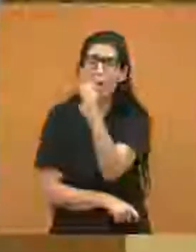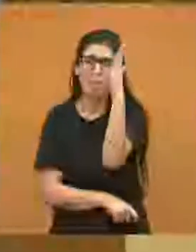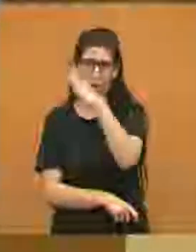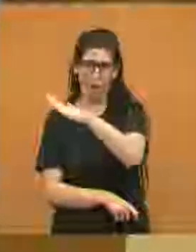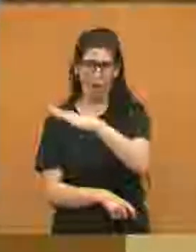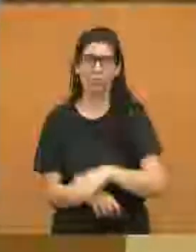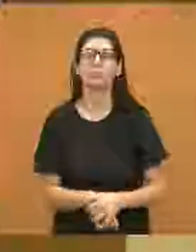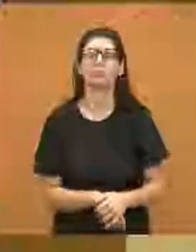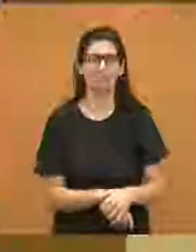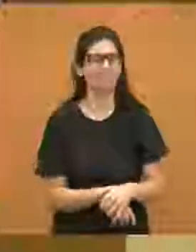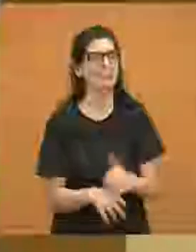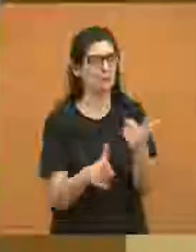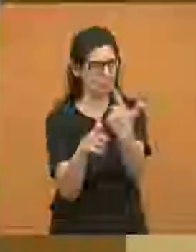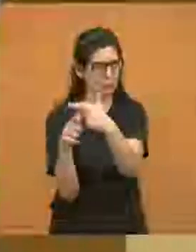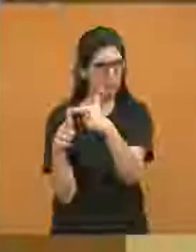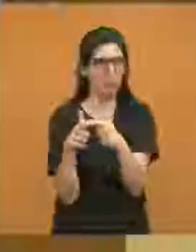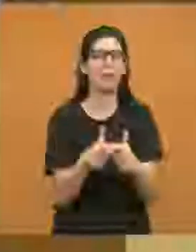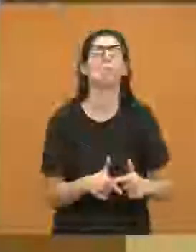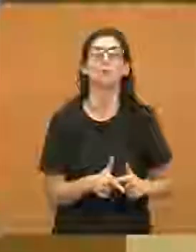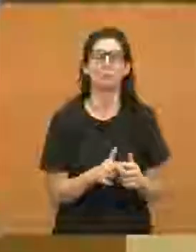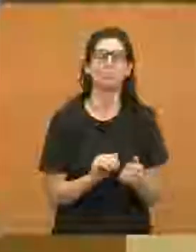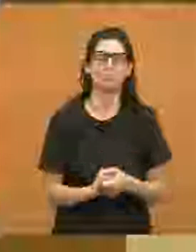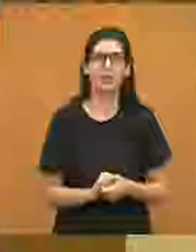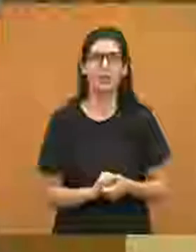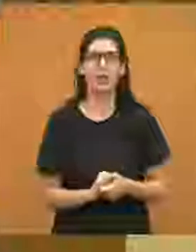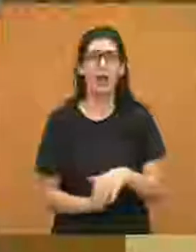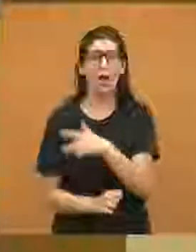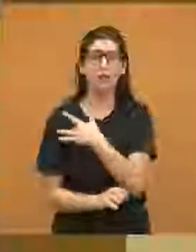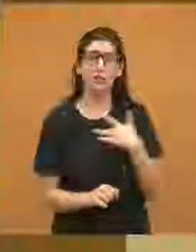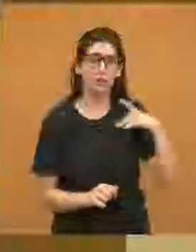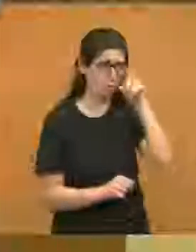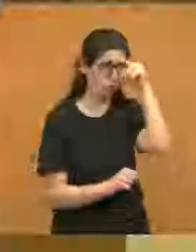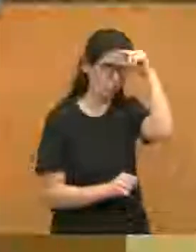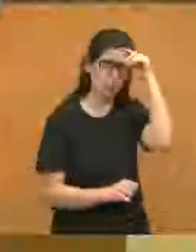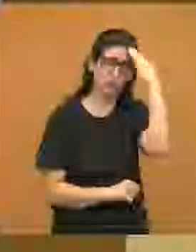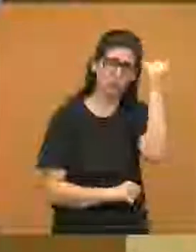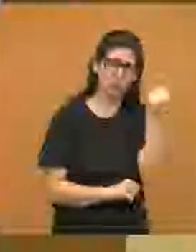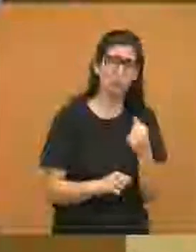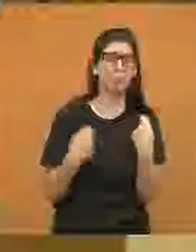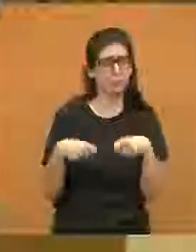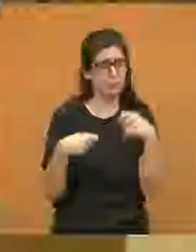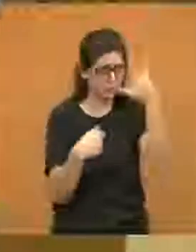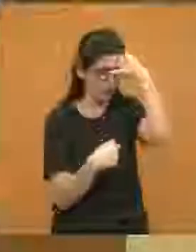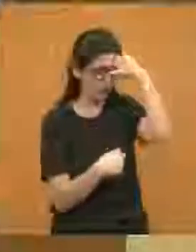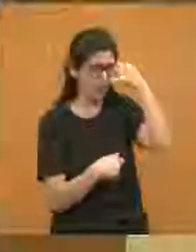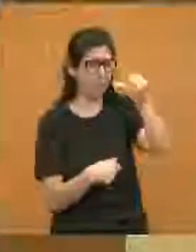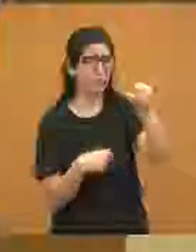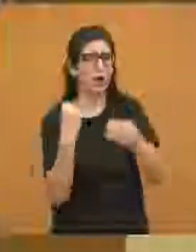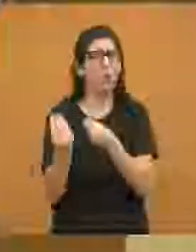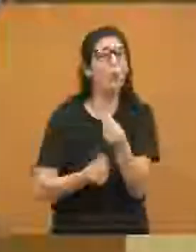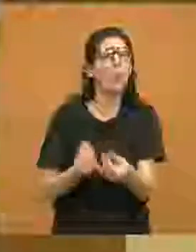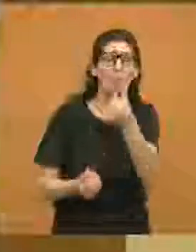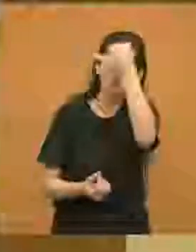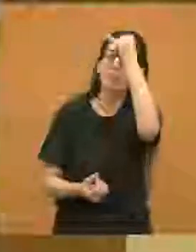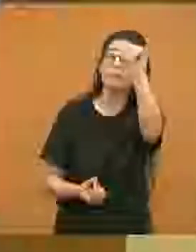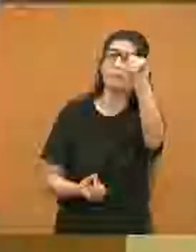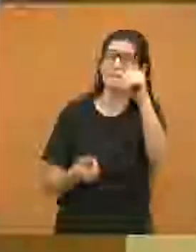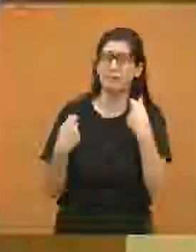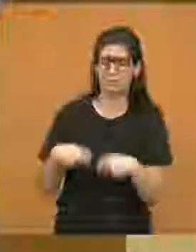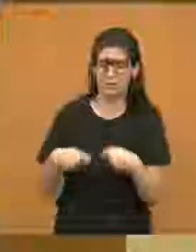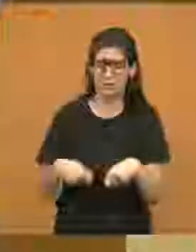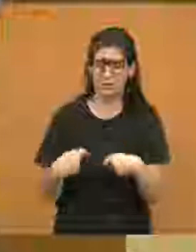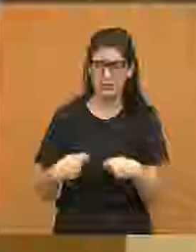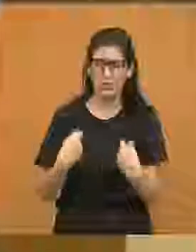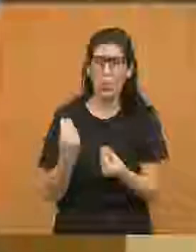tem acompanhado isso, de forma que nós precisamos combater. E se combate quando esse crime vem à